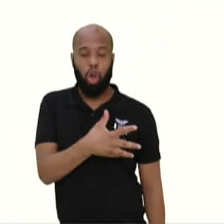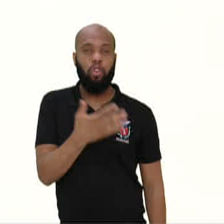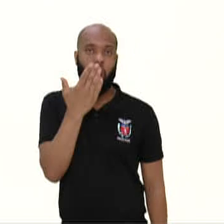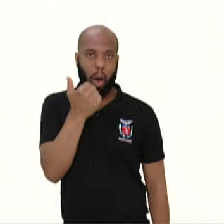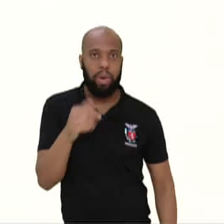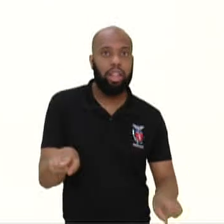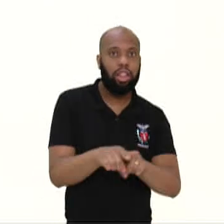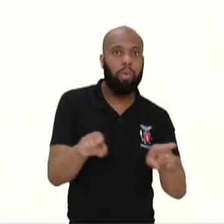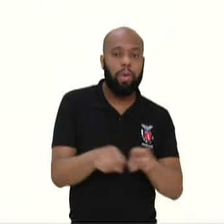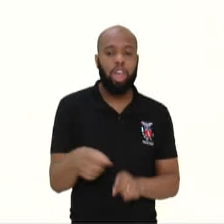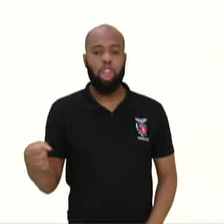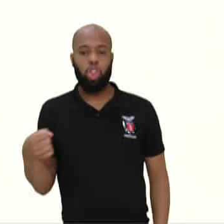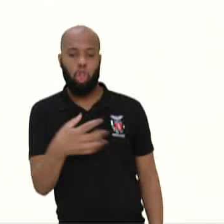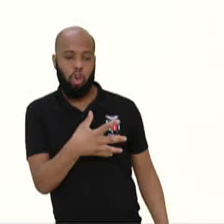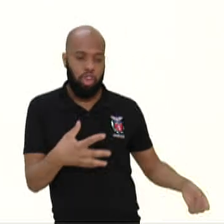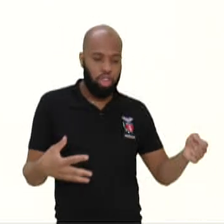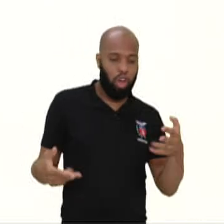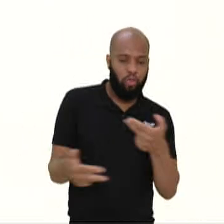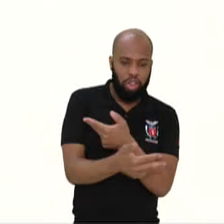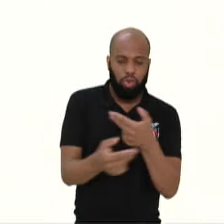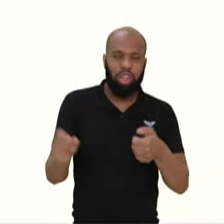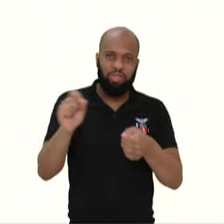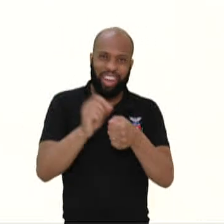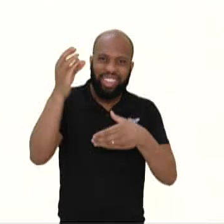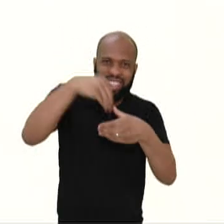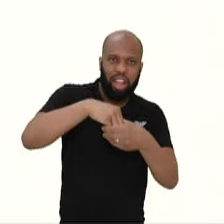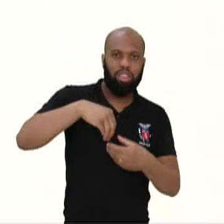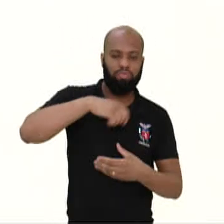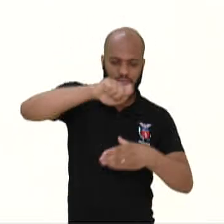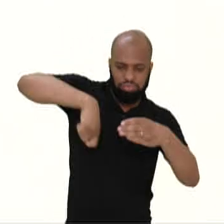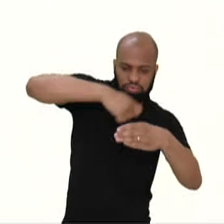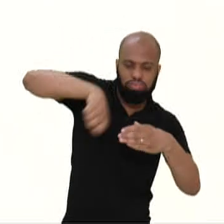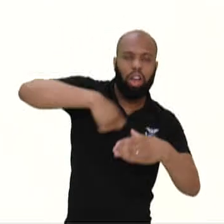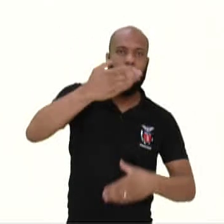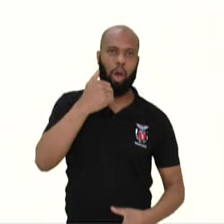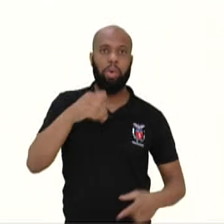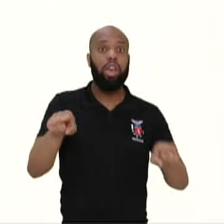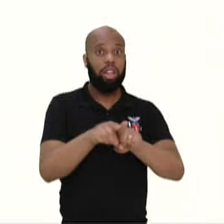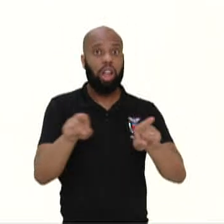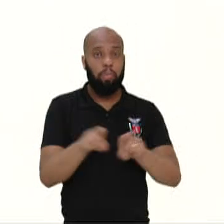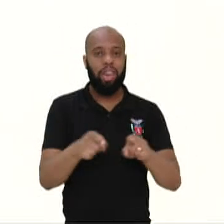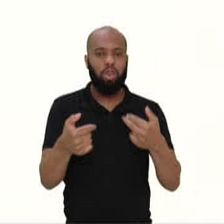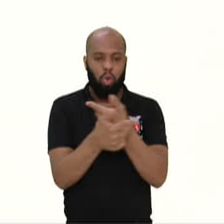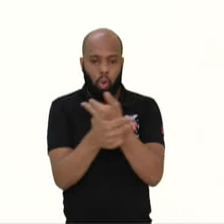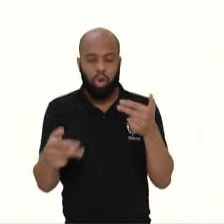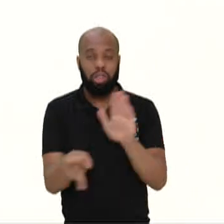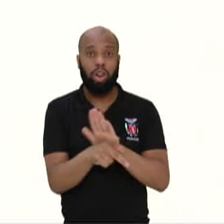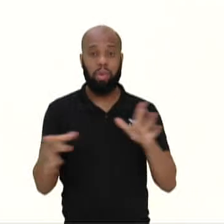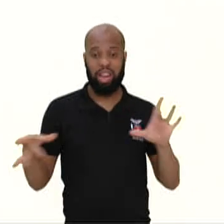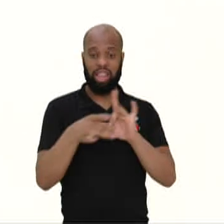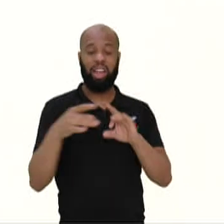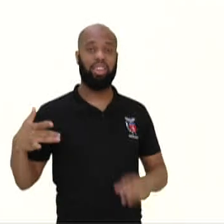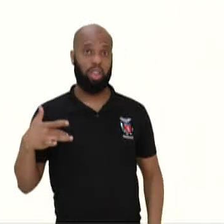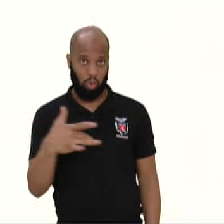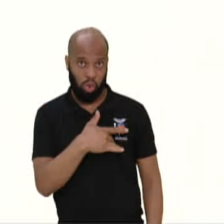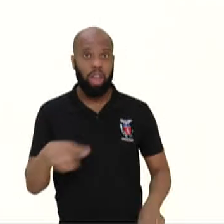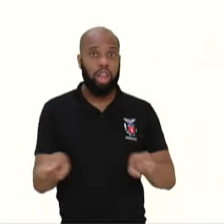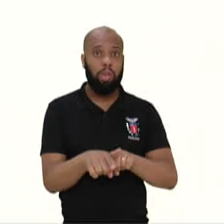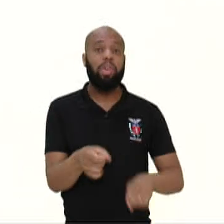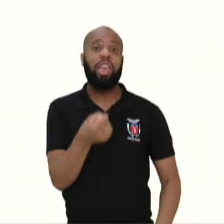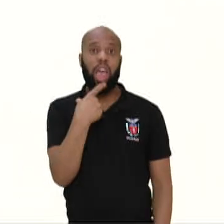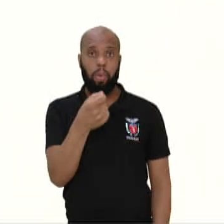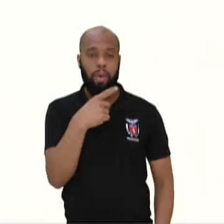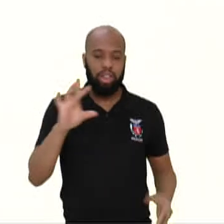ou novos ingredientes, alimentos de propriedade funcional e ou saúde e medicamentos específicos e